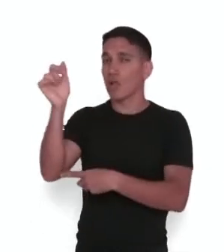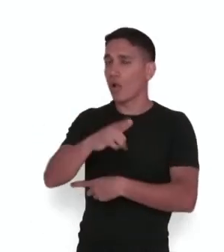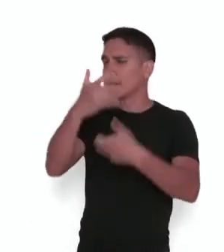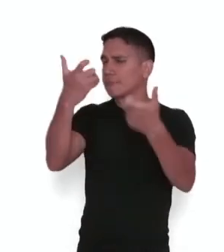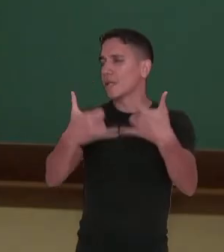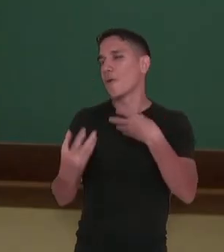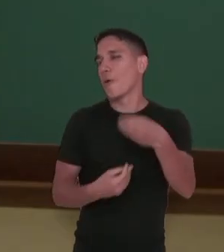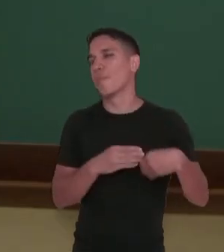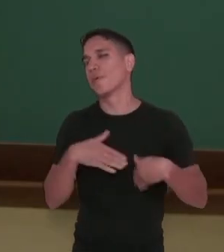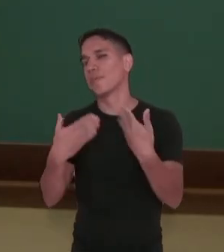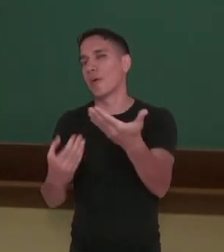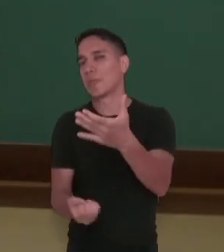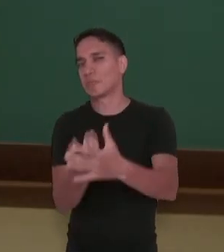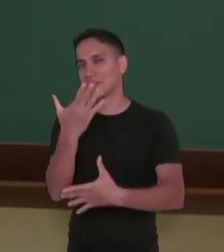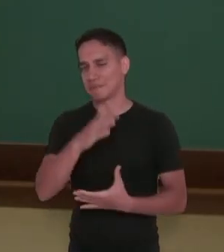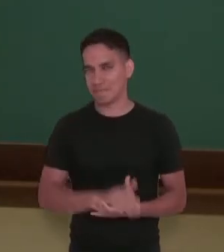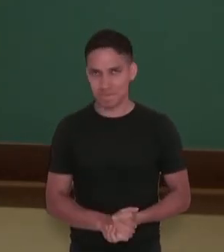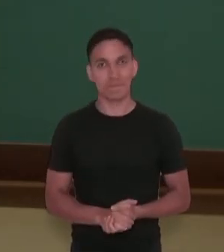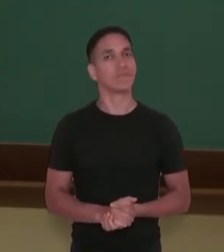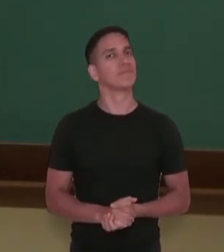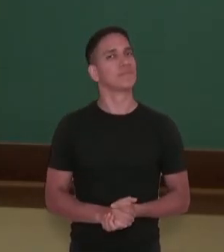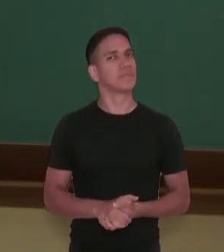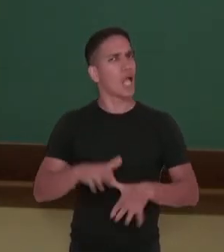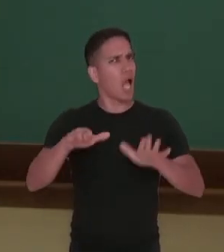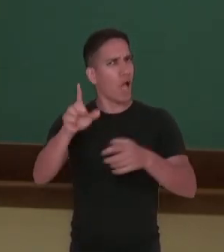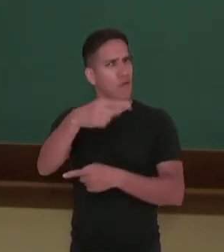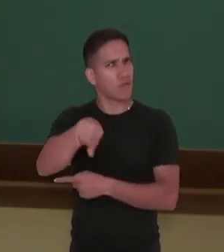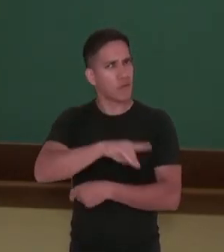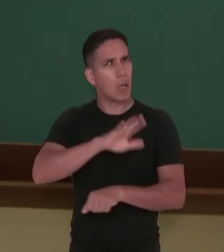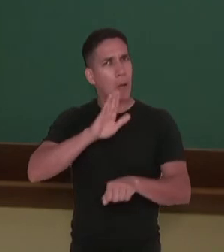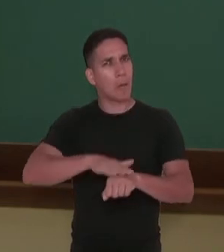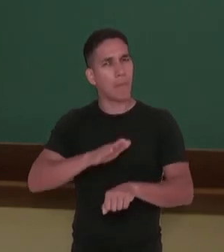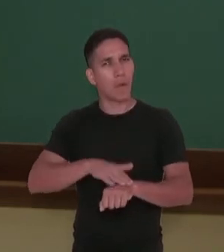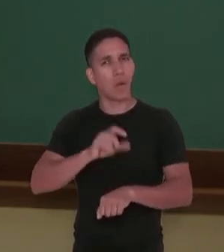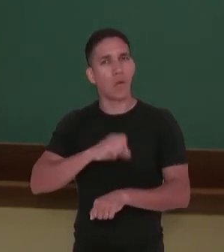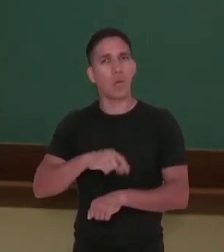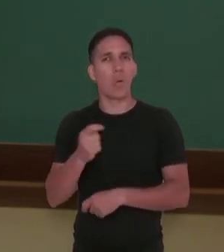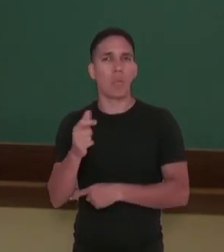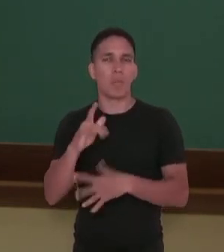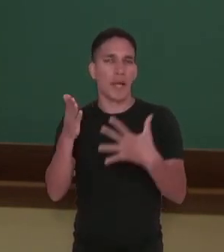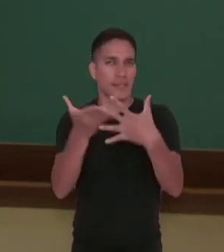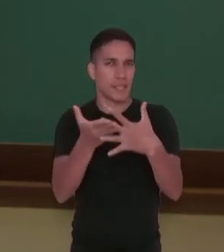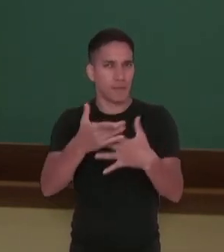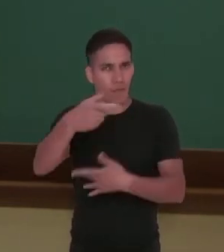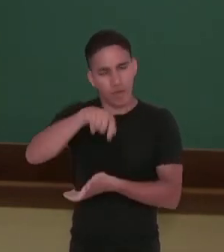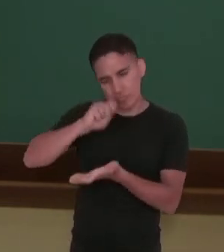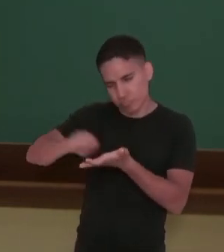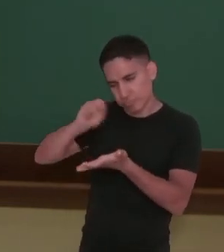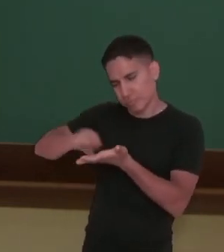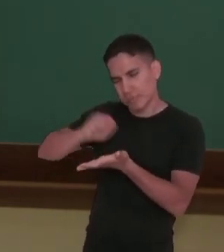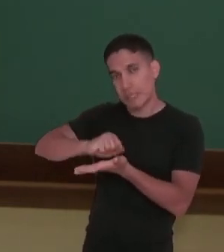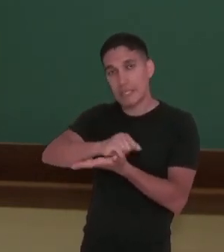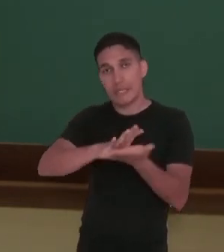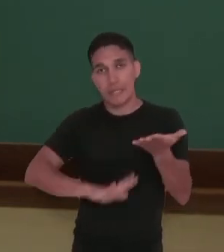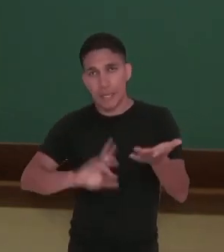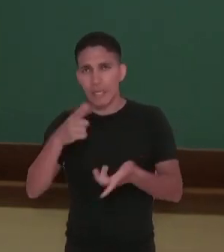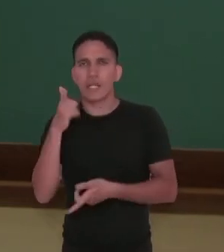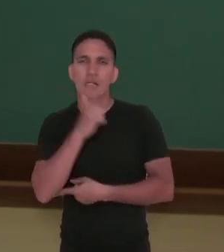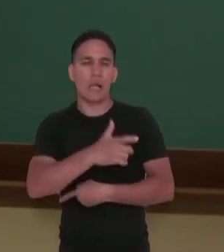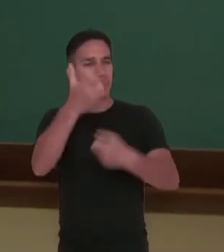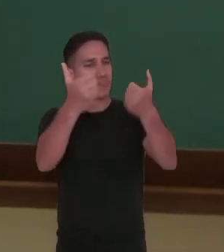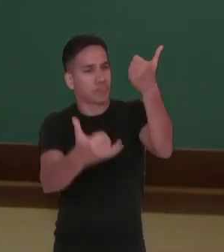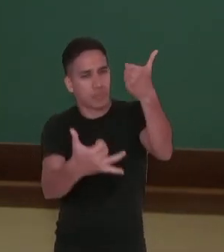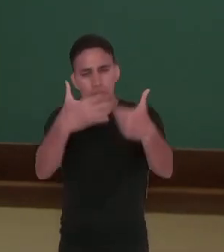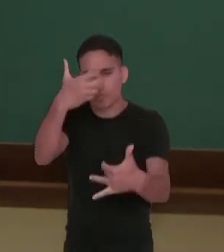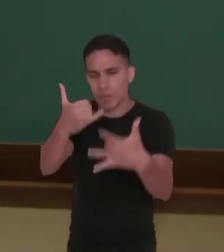seu processo de criação. Quem sabe durante este pequeno intervalo para você fazer as atividades, explicando o